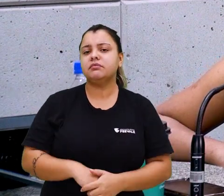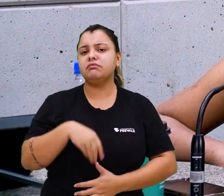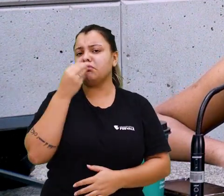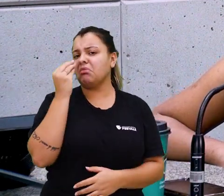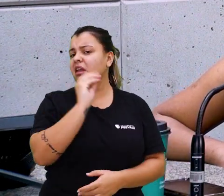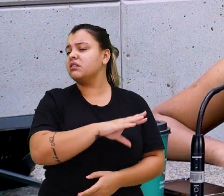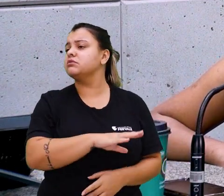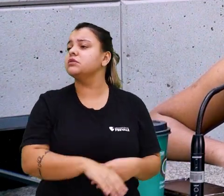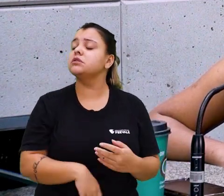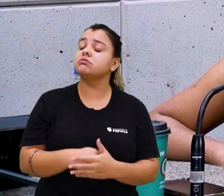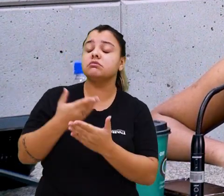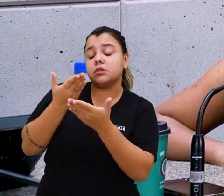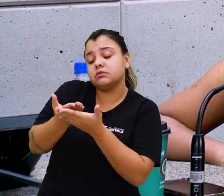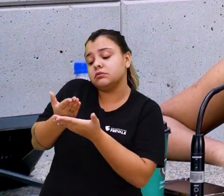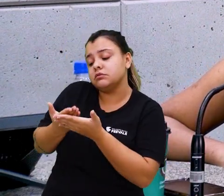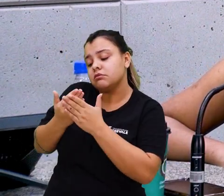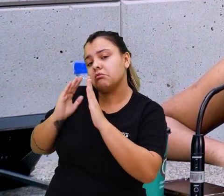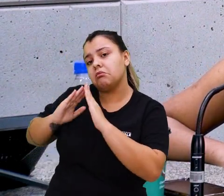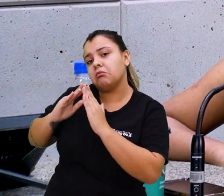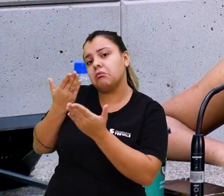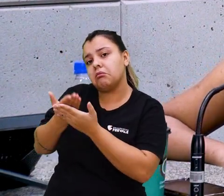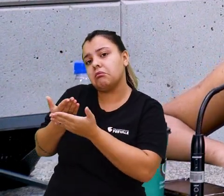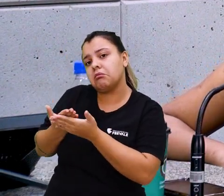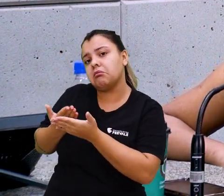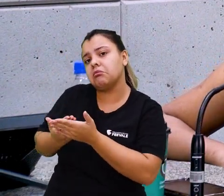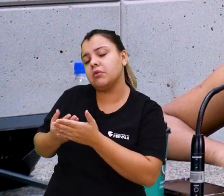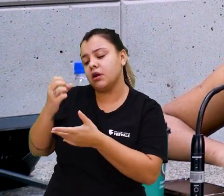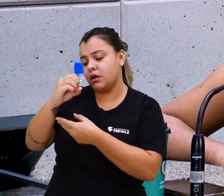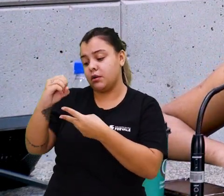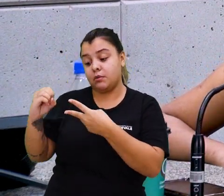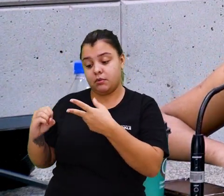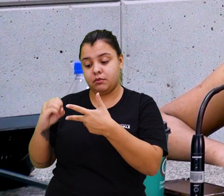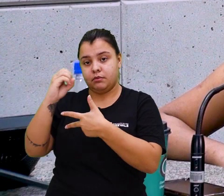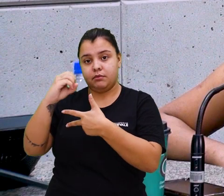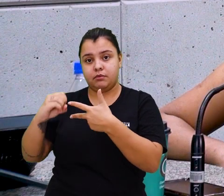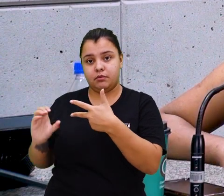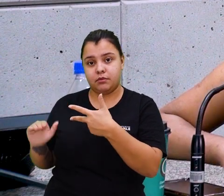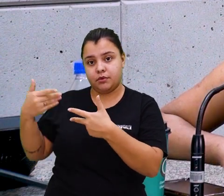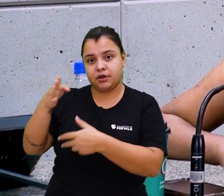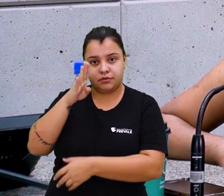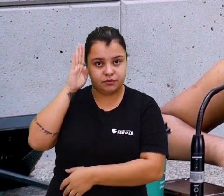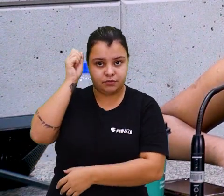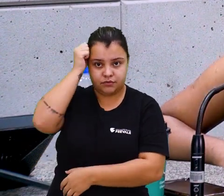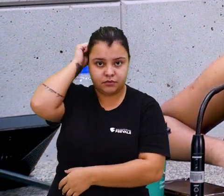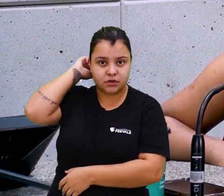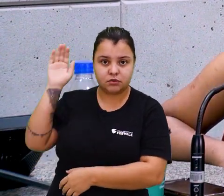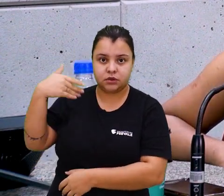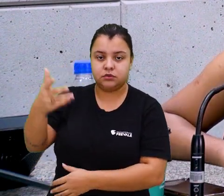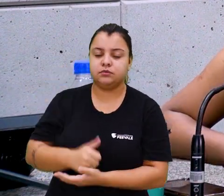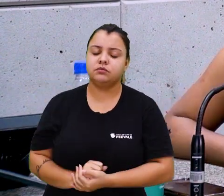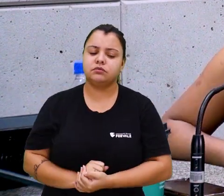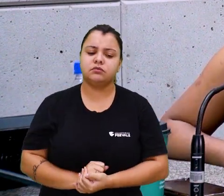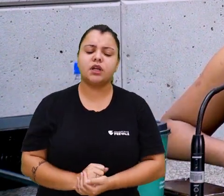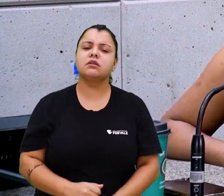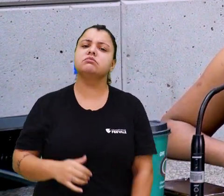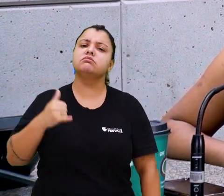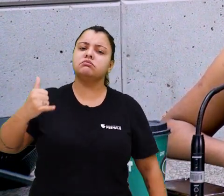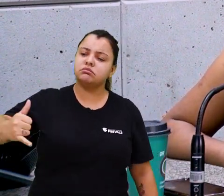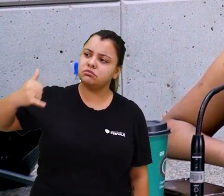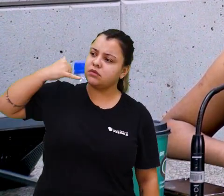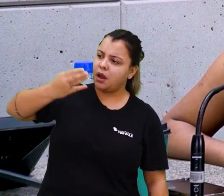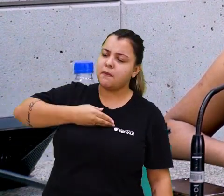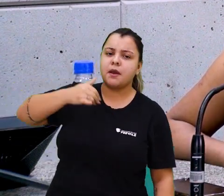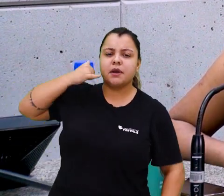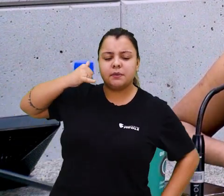listão aí eu comecei a estudar em casa pro prem do outro ano vestibular e aí uma amiga me ligou um dia desesperada disse